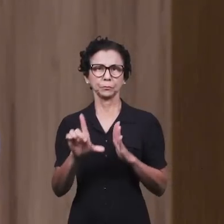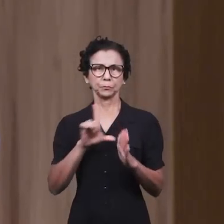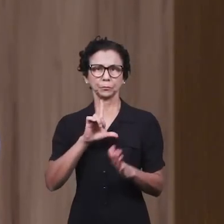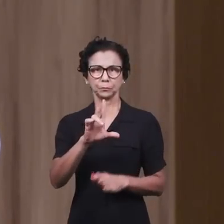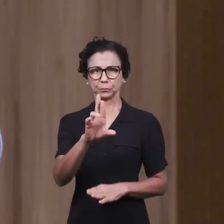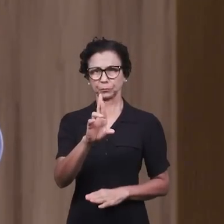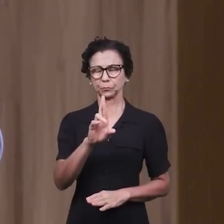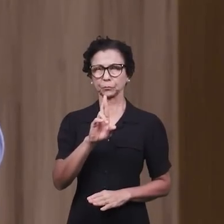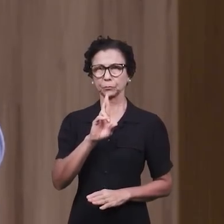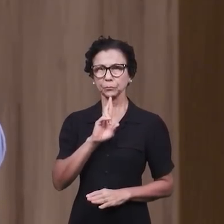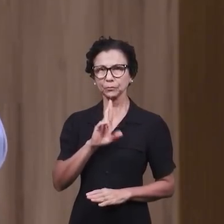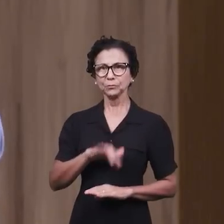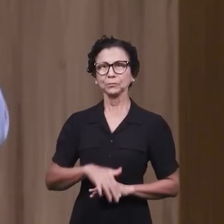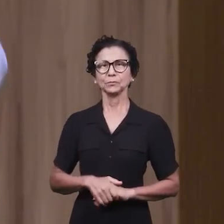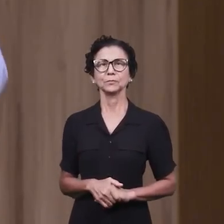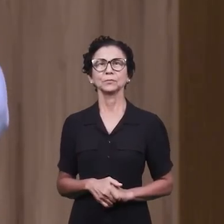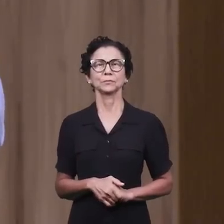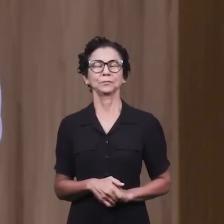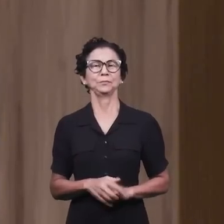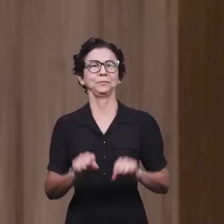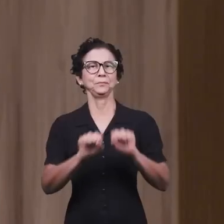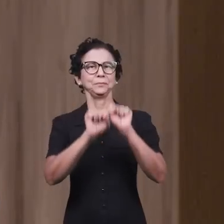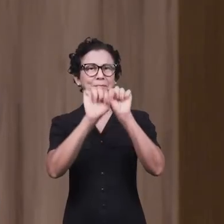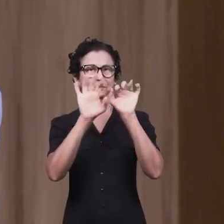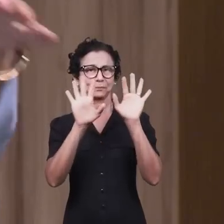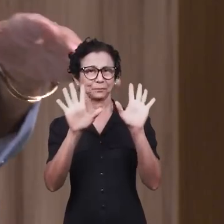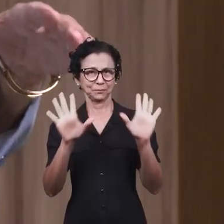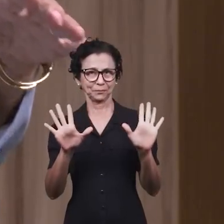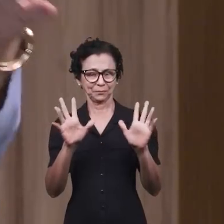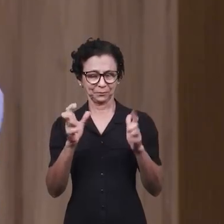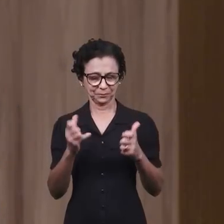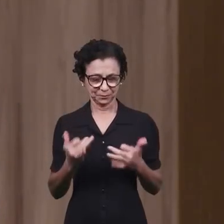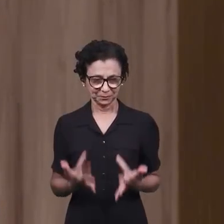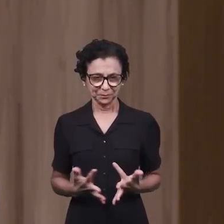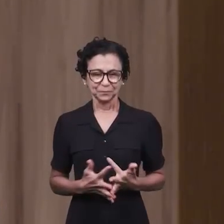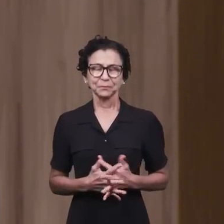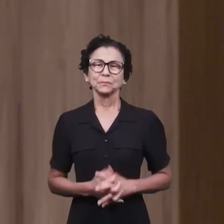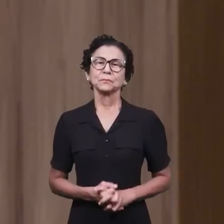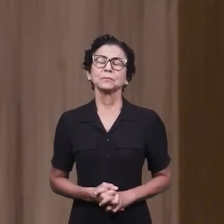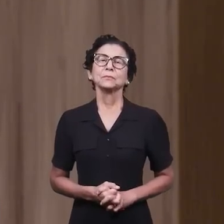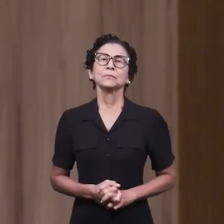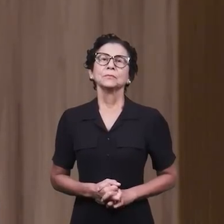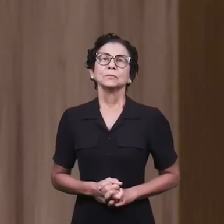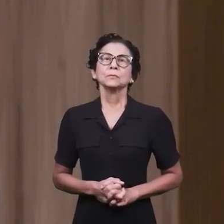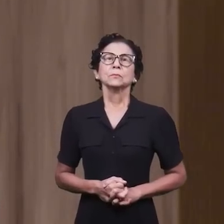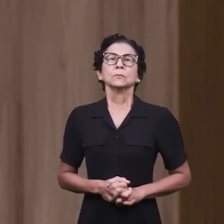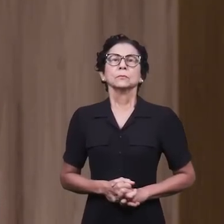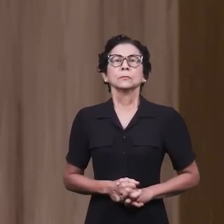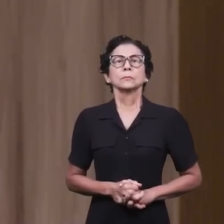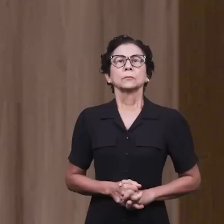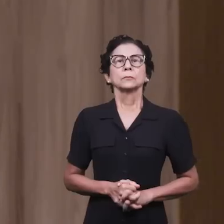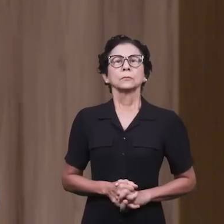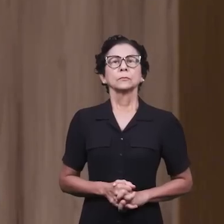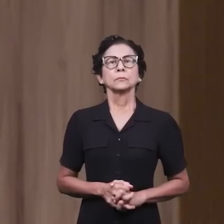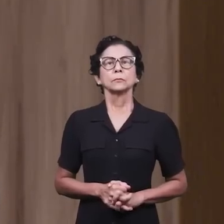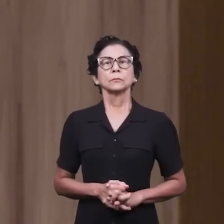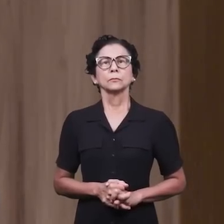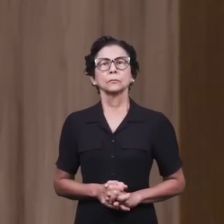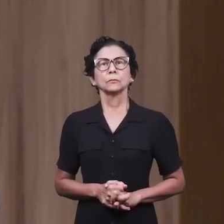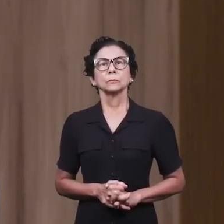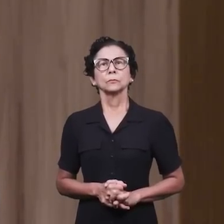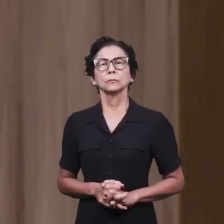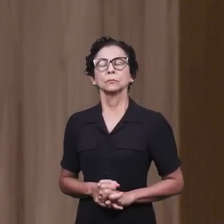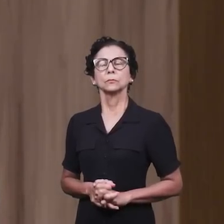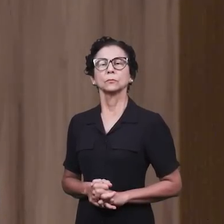Antes de responder, de trazer uma clareza maior ao assunto, de pronto,